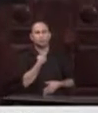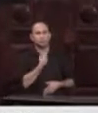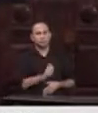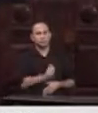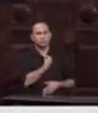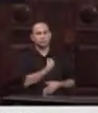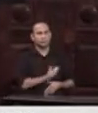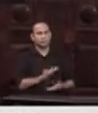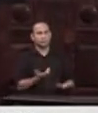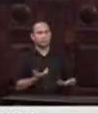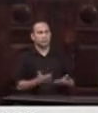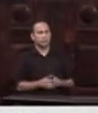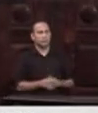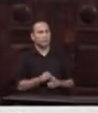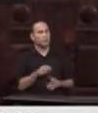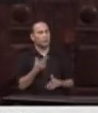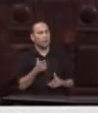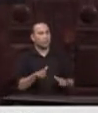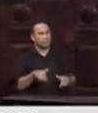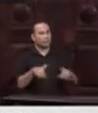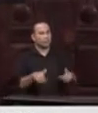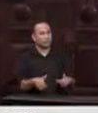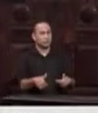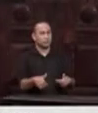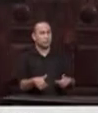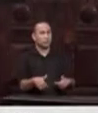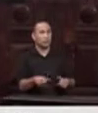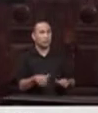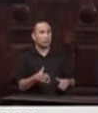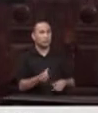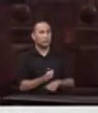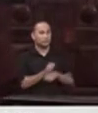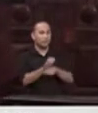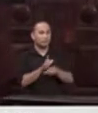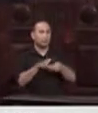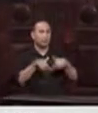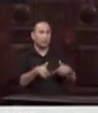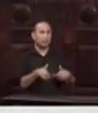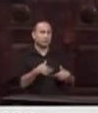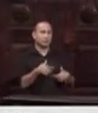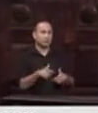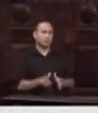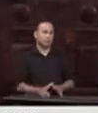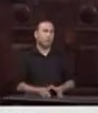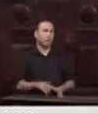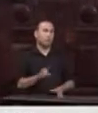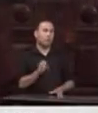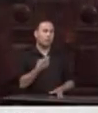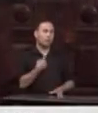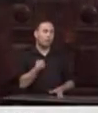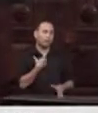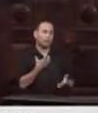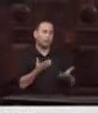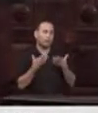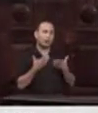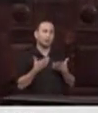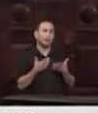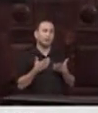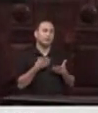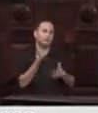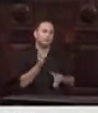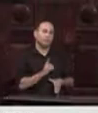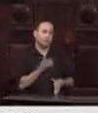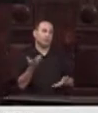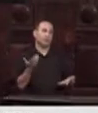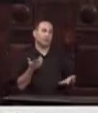nessa situação. Ou agimos, ou o Estado age e cumpre o seu papel, ou nós vamos ter que requerer, de fato e de direito,